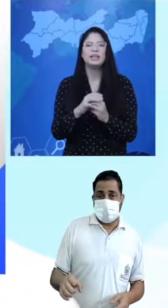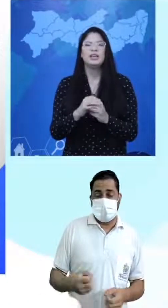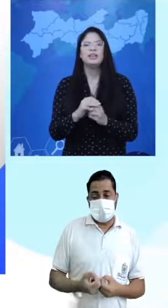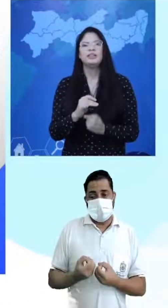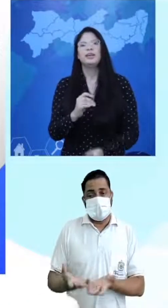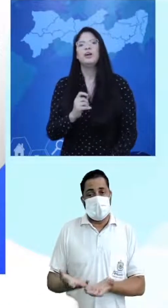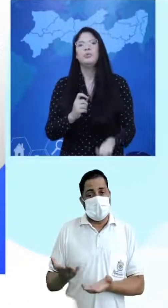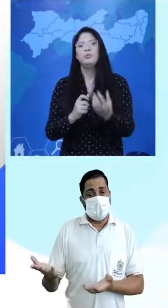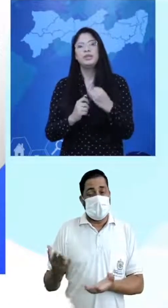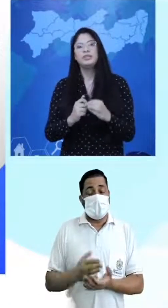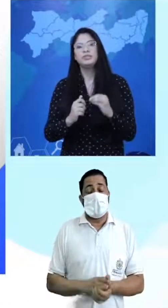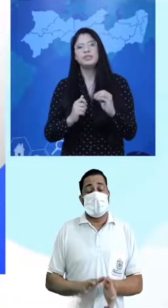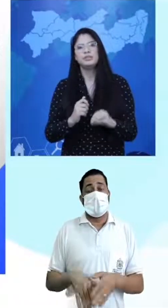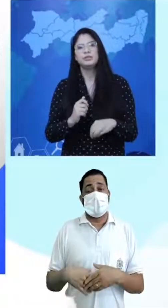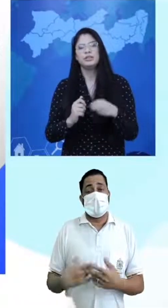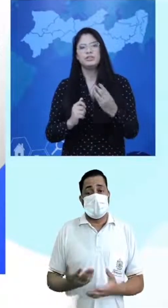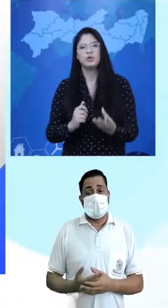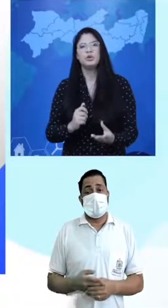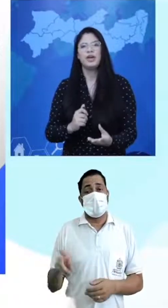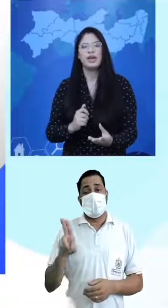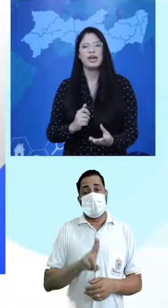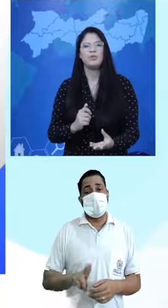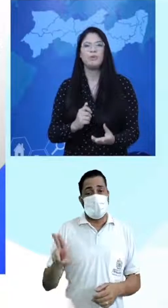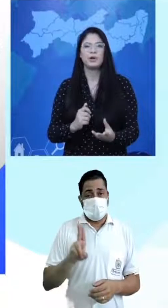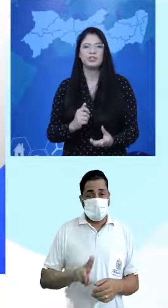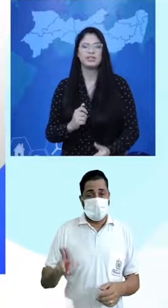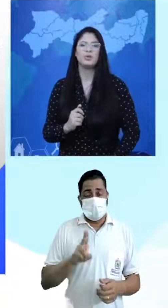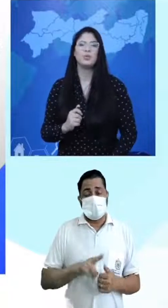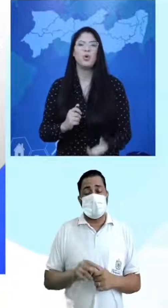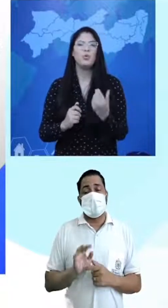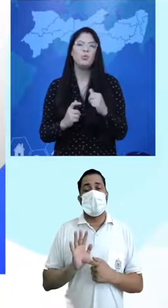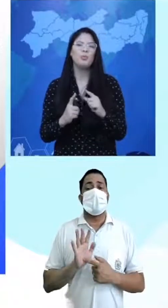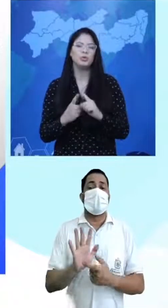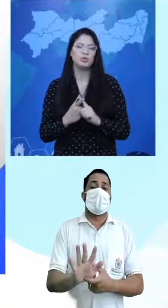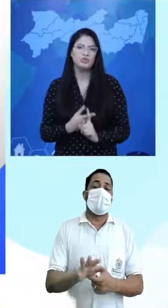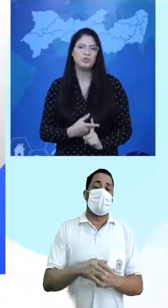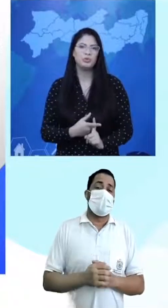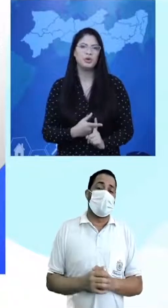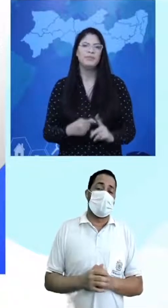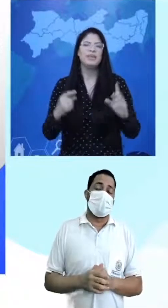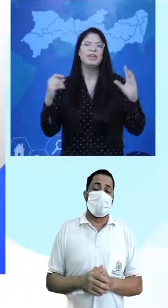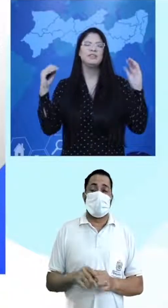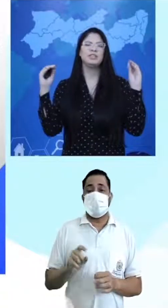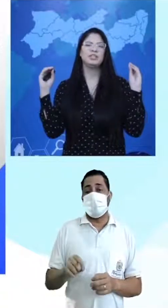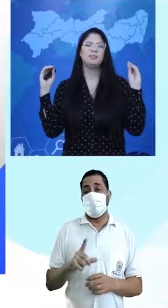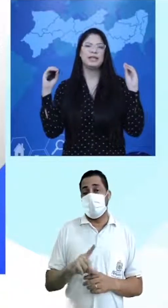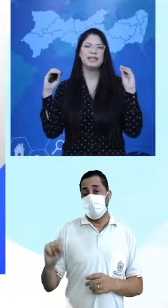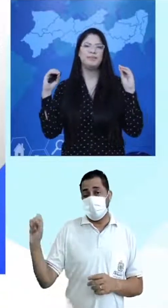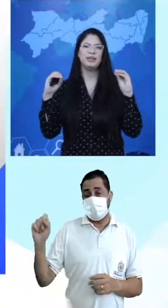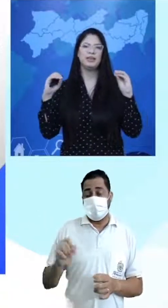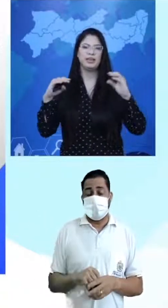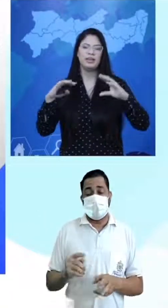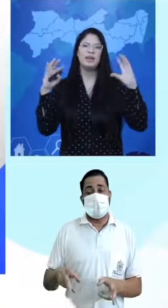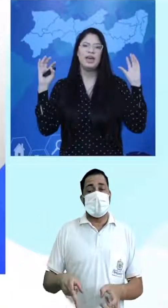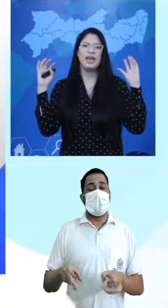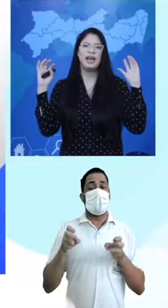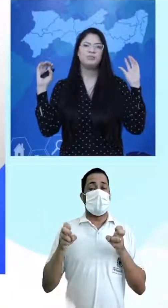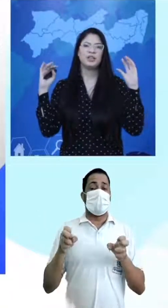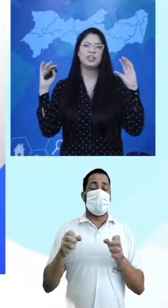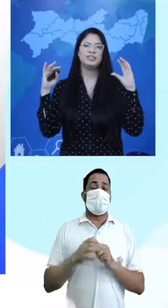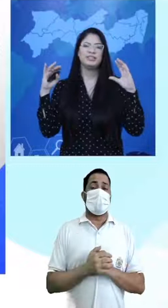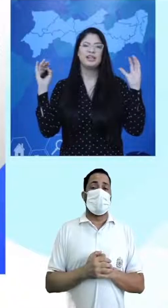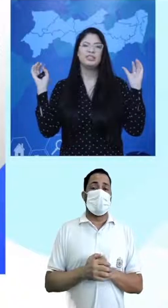ele. Então, por isso que se utilizou uma projeção com um ponto de fuga, e vocês percebem que